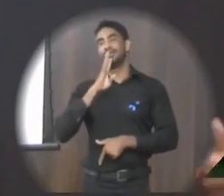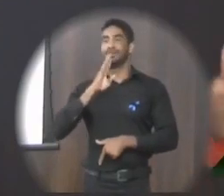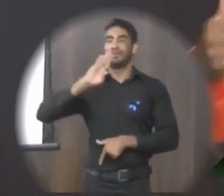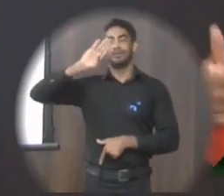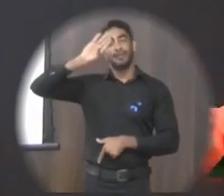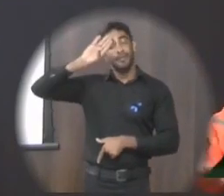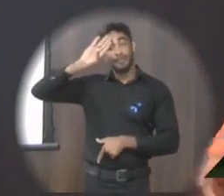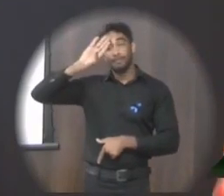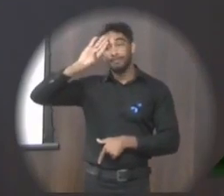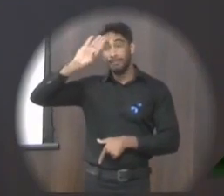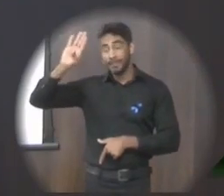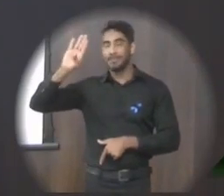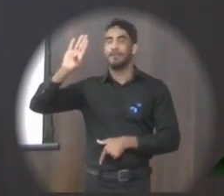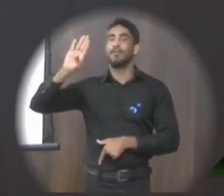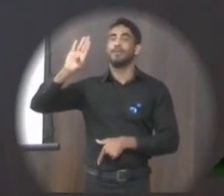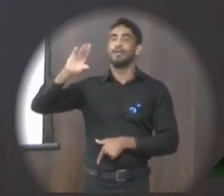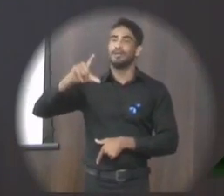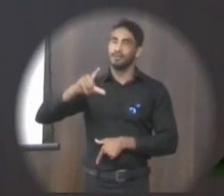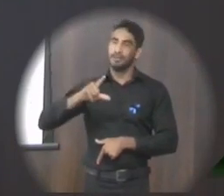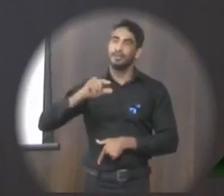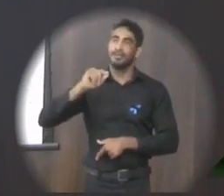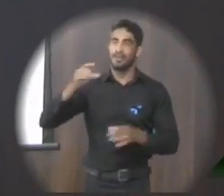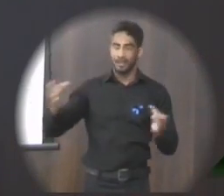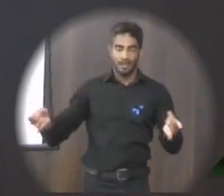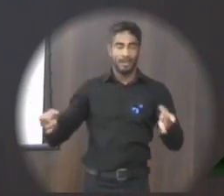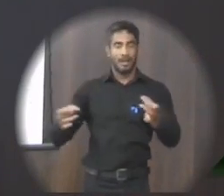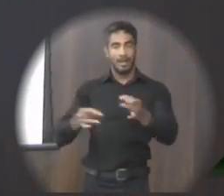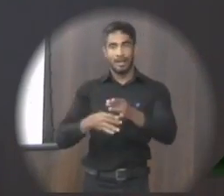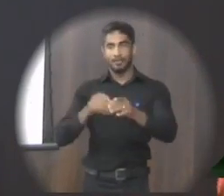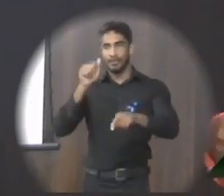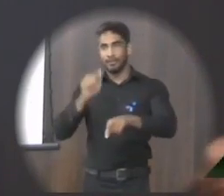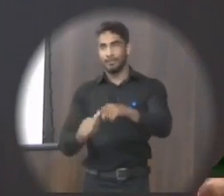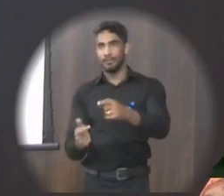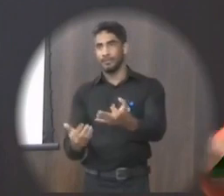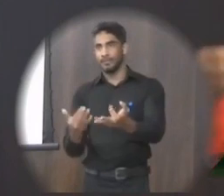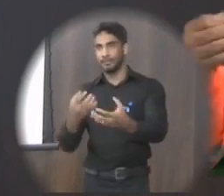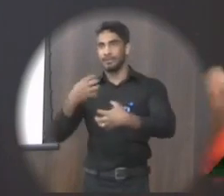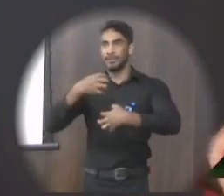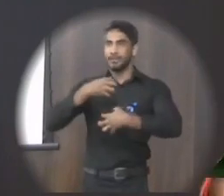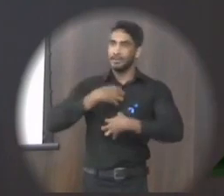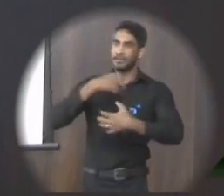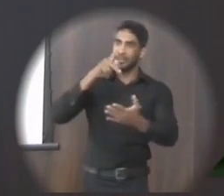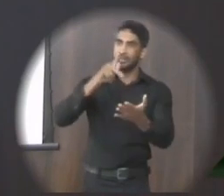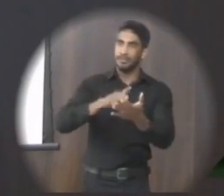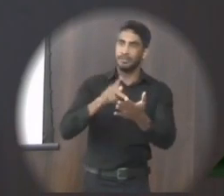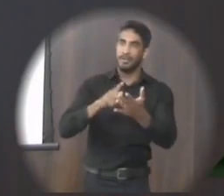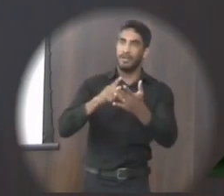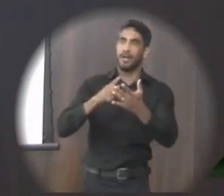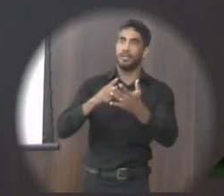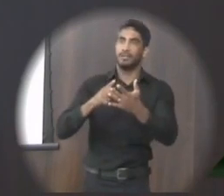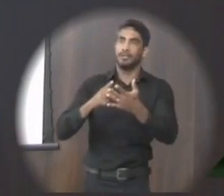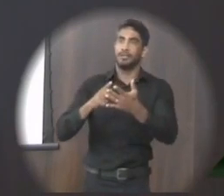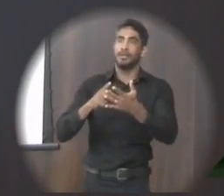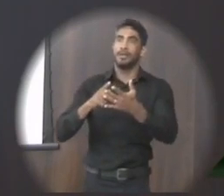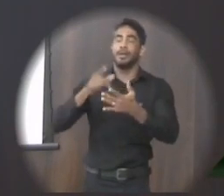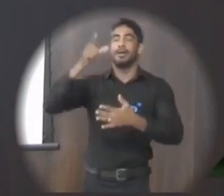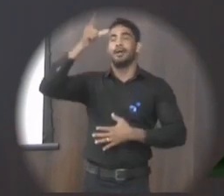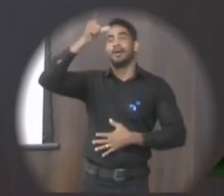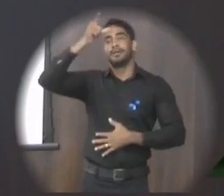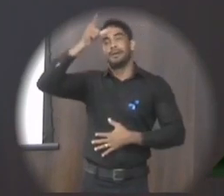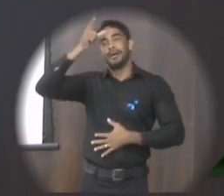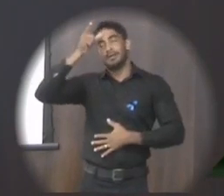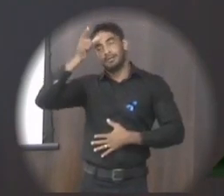depois de extinto o incêndio, é que a gente realmente se sente aliviado, tá, de